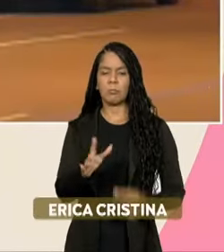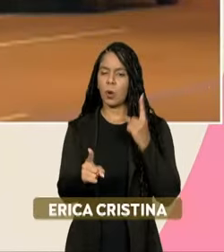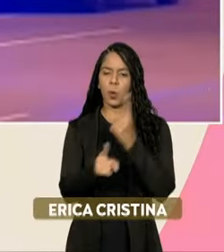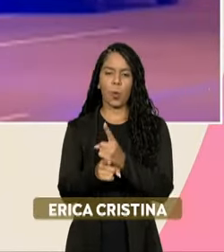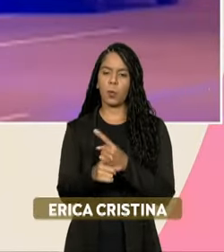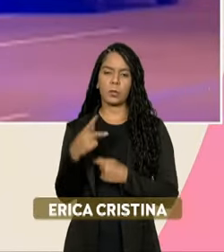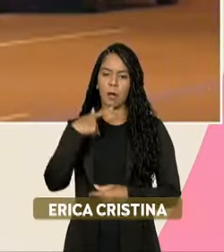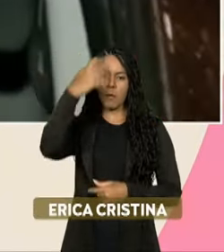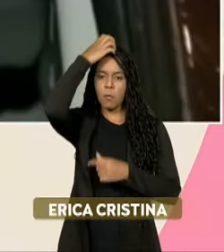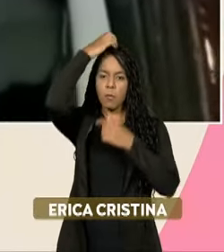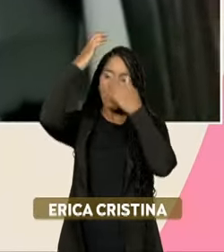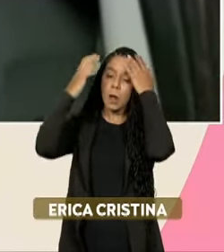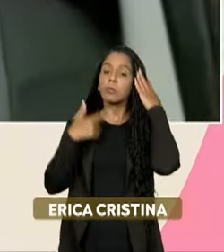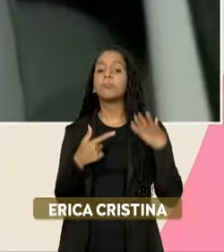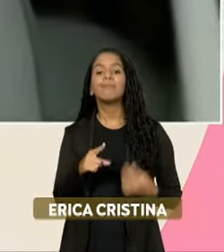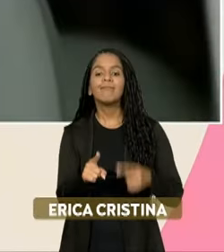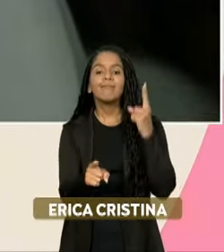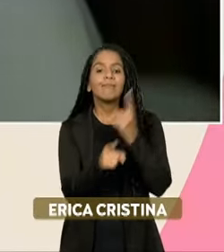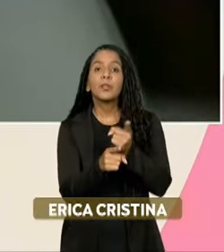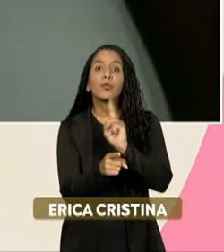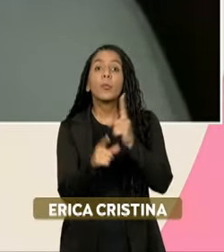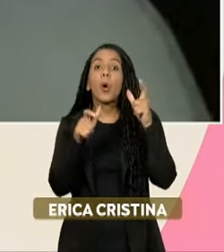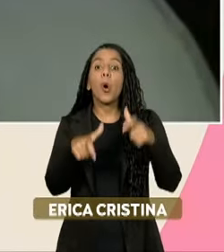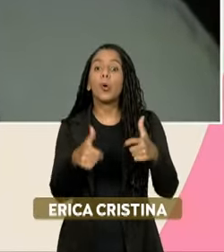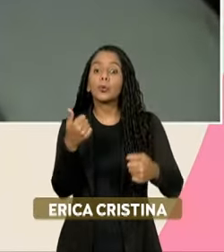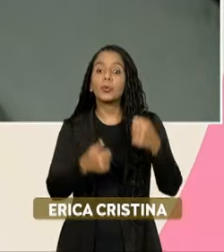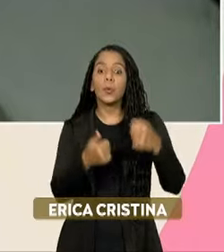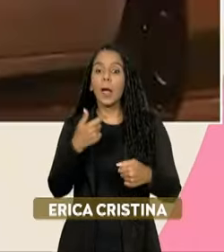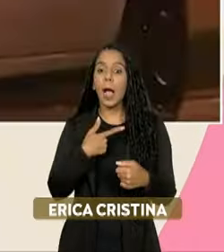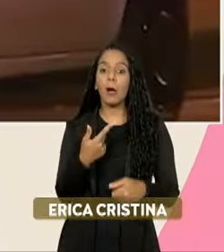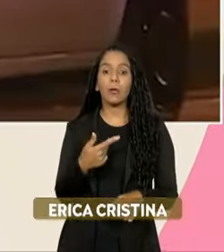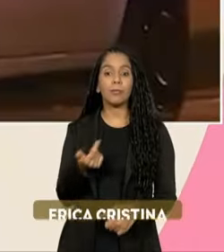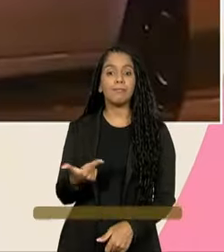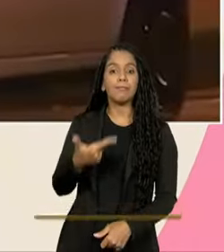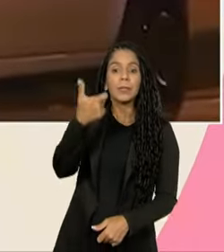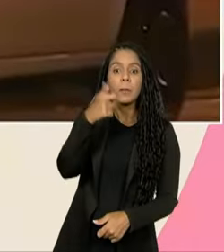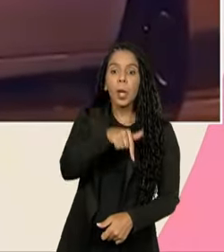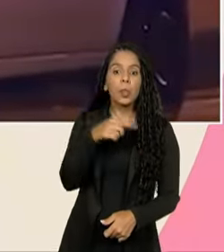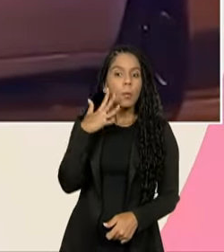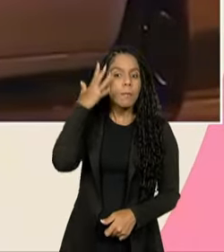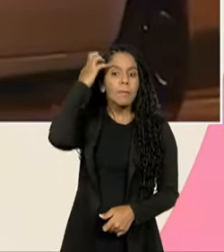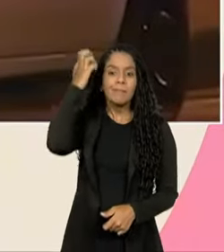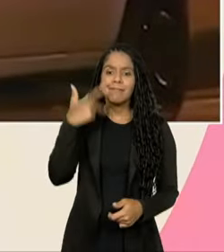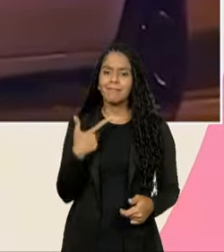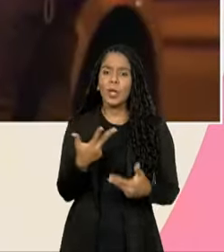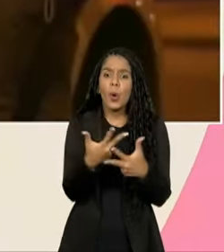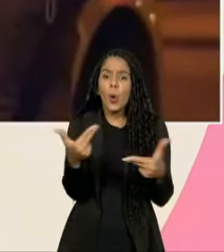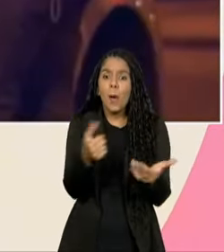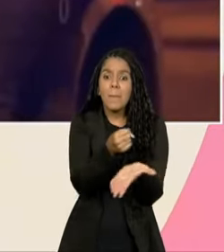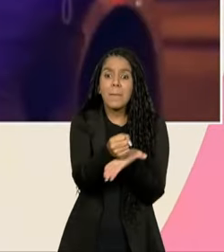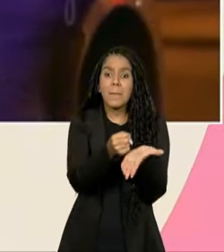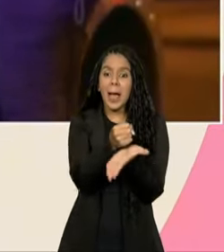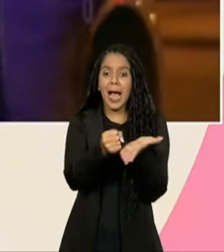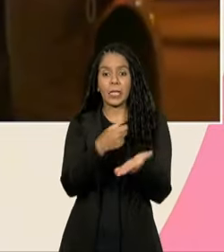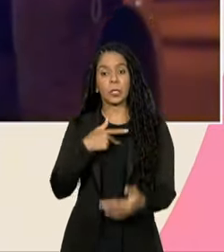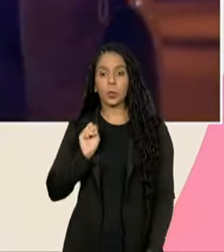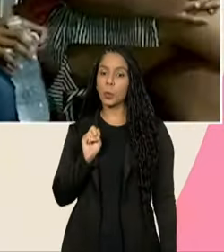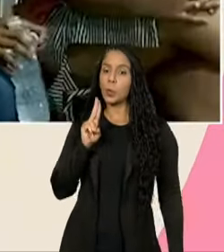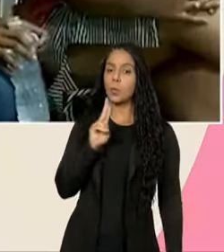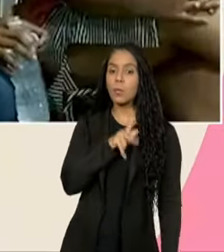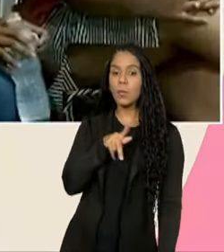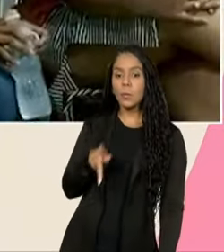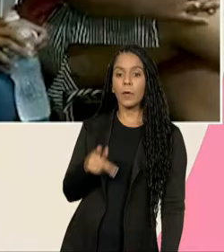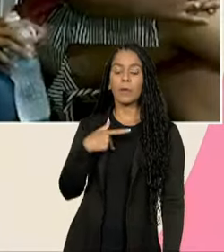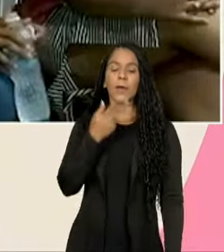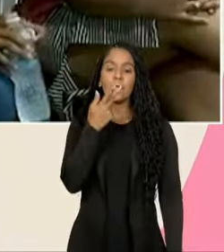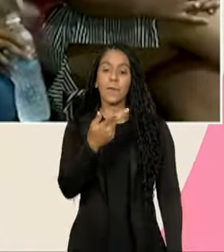roteiro do carro, não descobre para onde vai o carro que matou. Tem coisas muito elementares, entendeu? Vamos lá, eu sou professor. Aí o cara